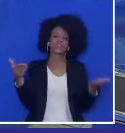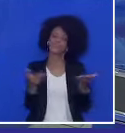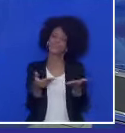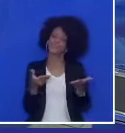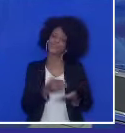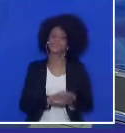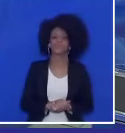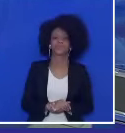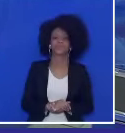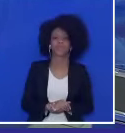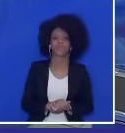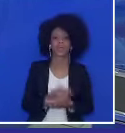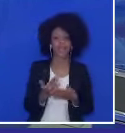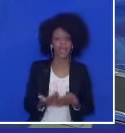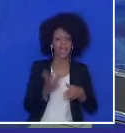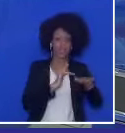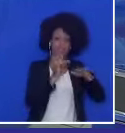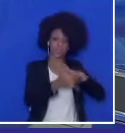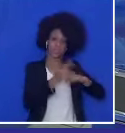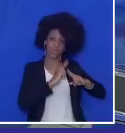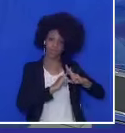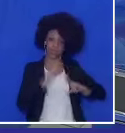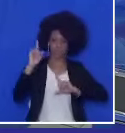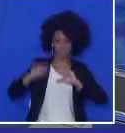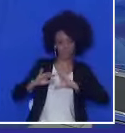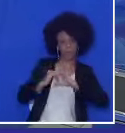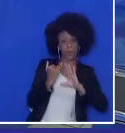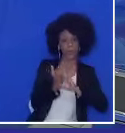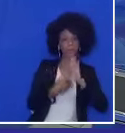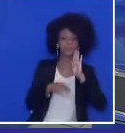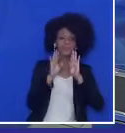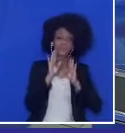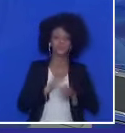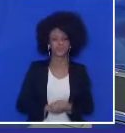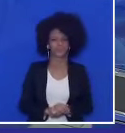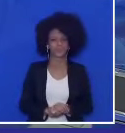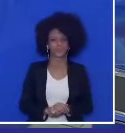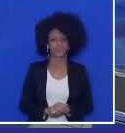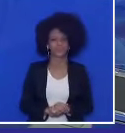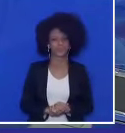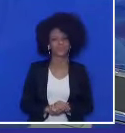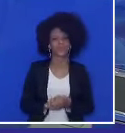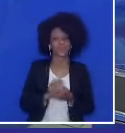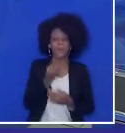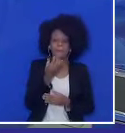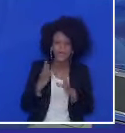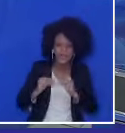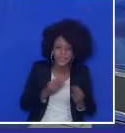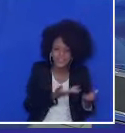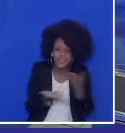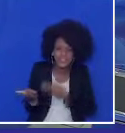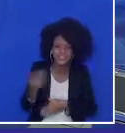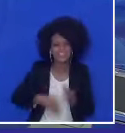das Loterias Caixa através dos perfis do Facebook e também do YouTube da Caixa e da Rede TV. Uma ótima